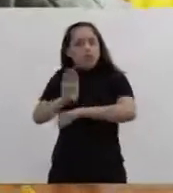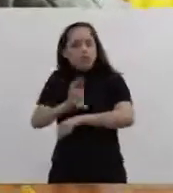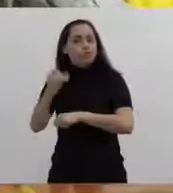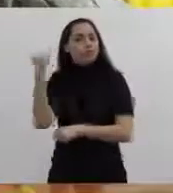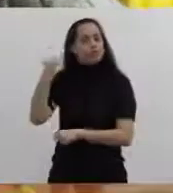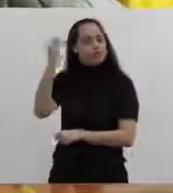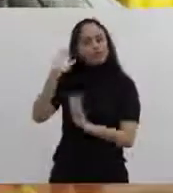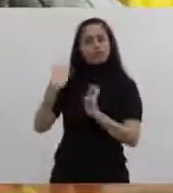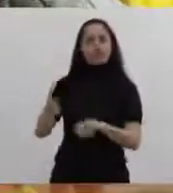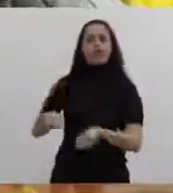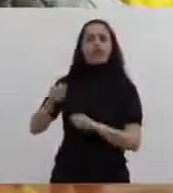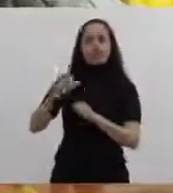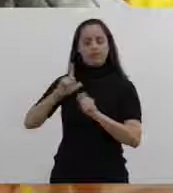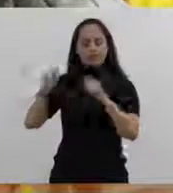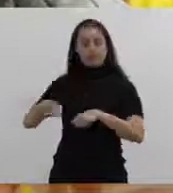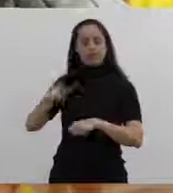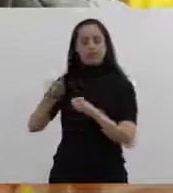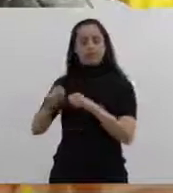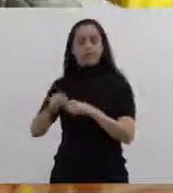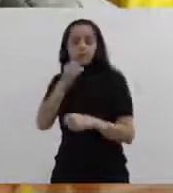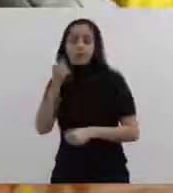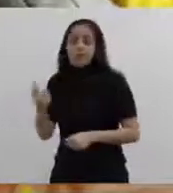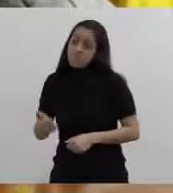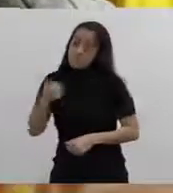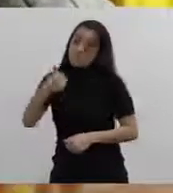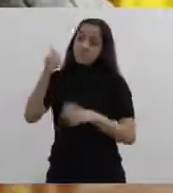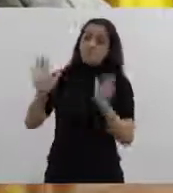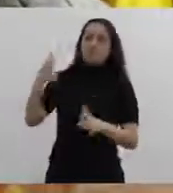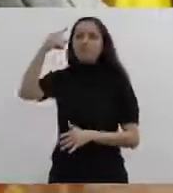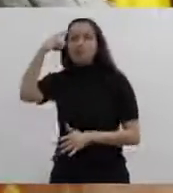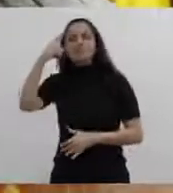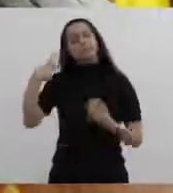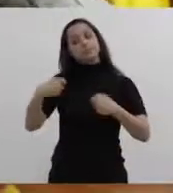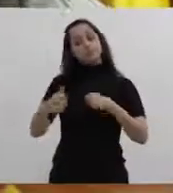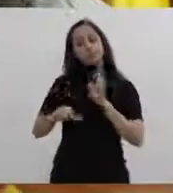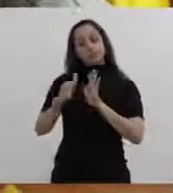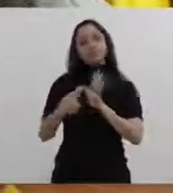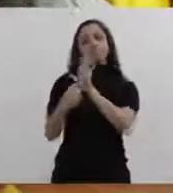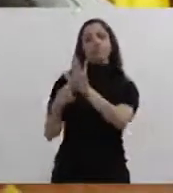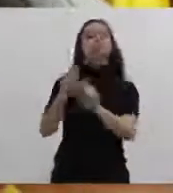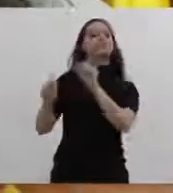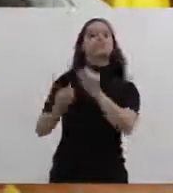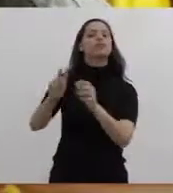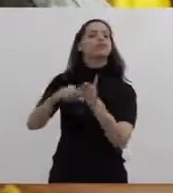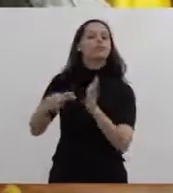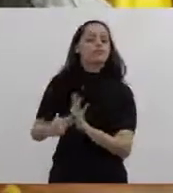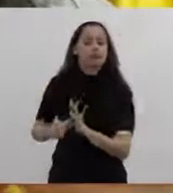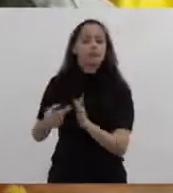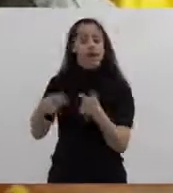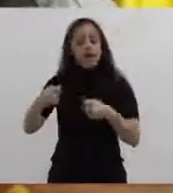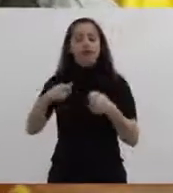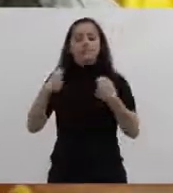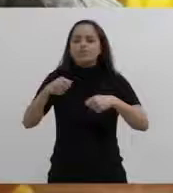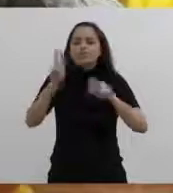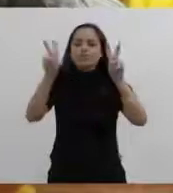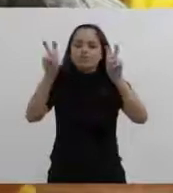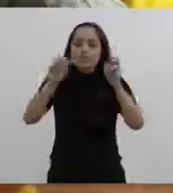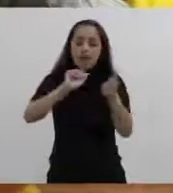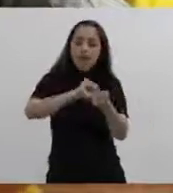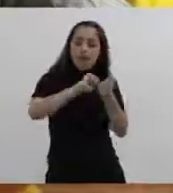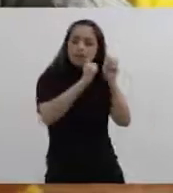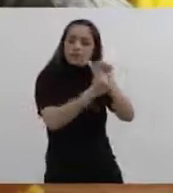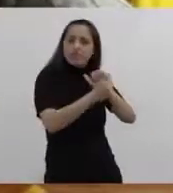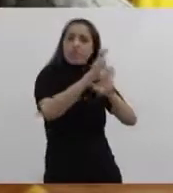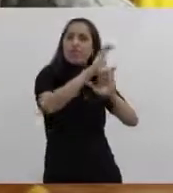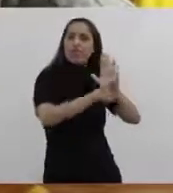curso e achava que valia a pena. Primeiro pediram para fazer uma pequena apresentação, o que eram as adaptações curriculares e por que